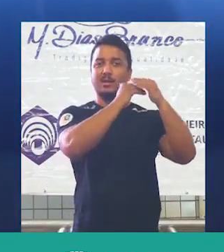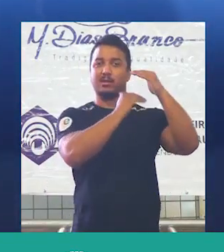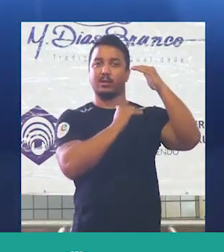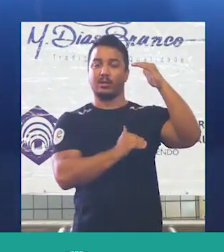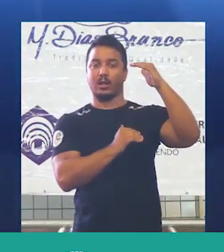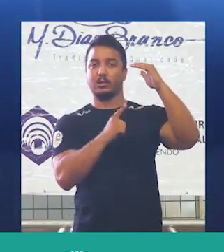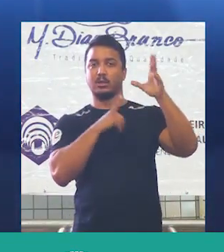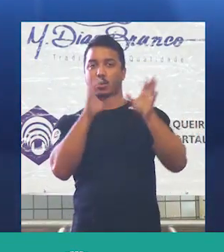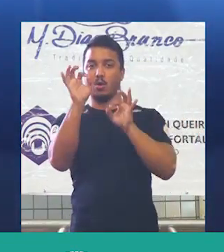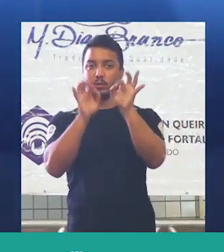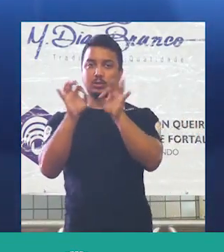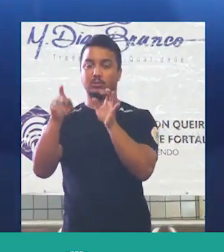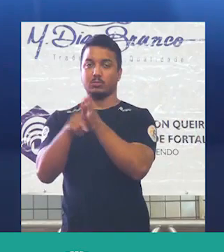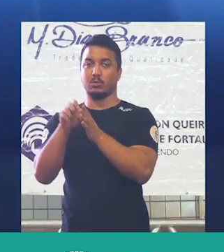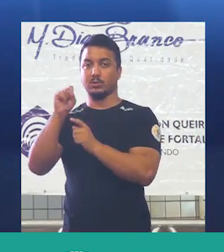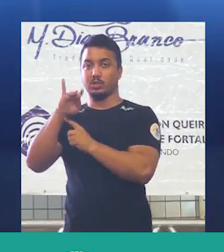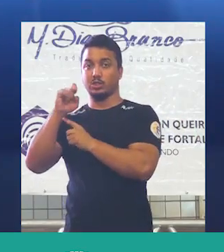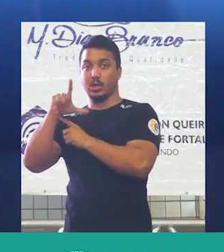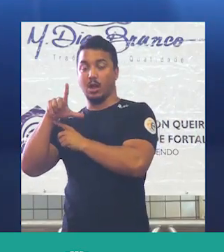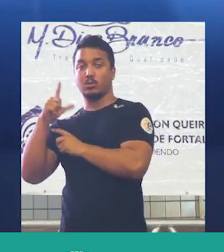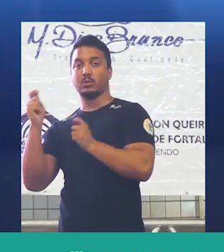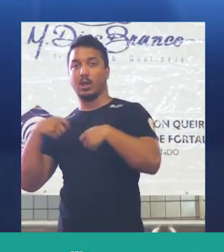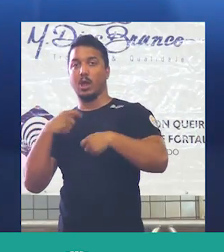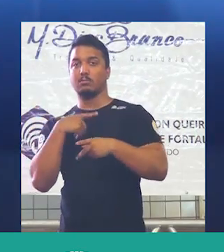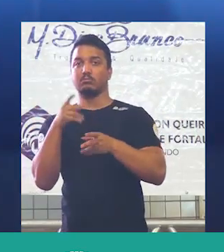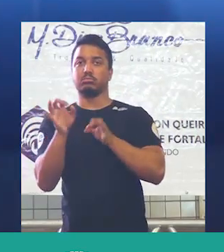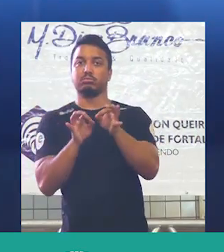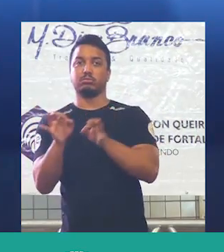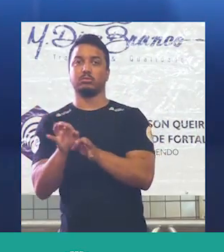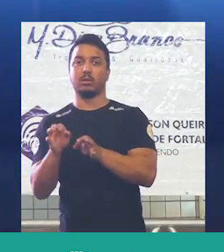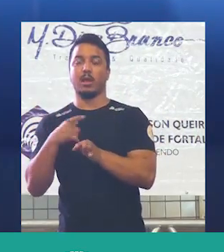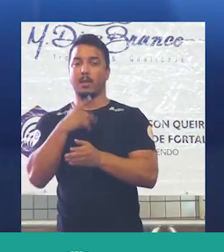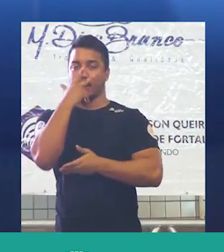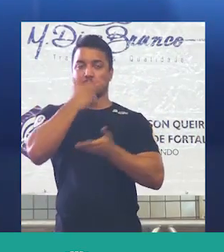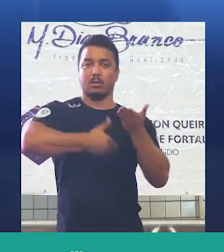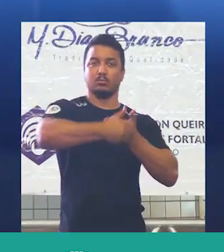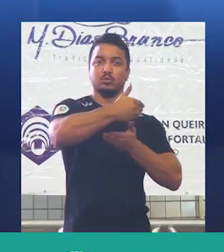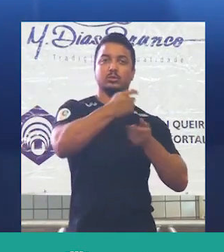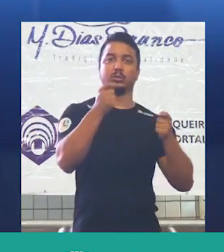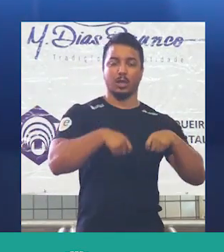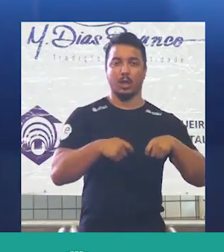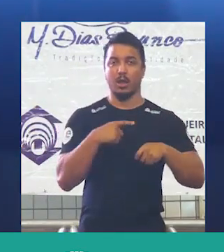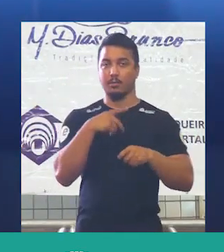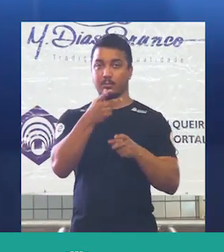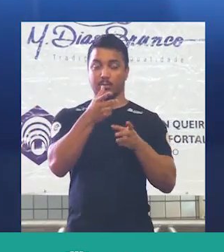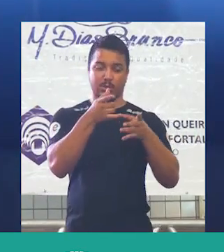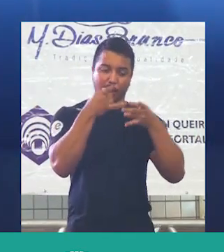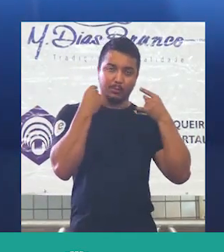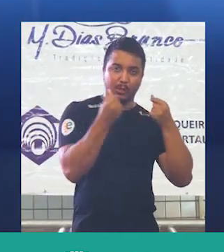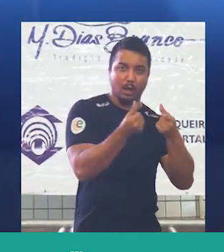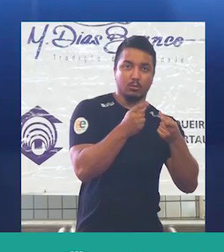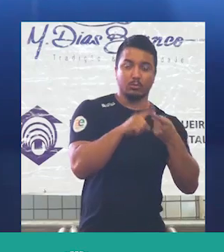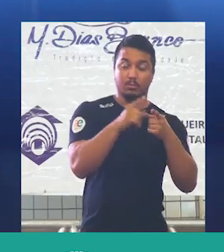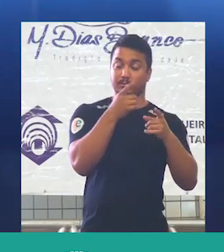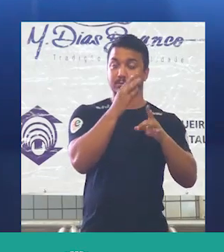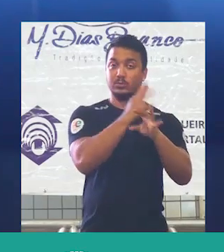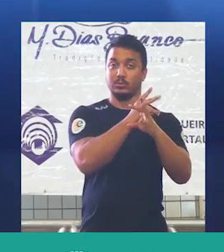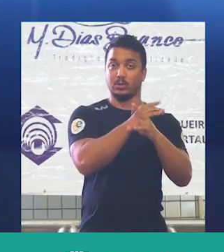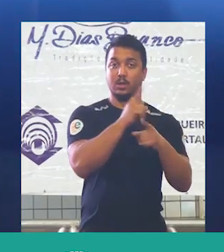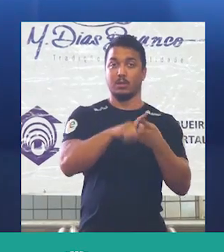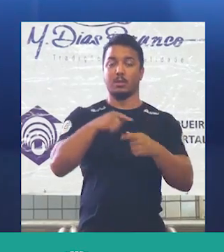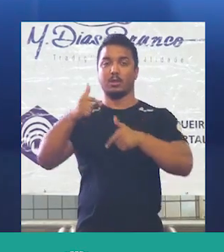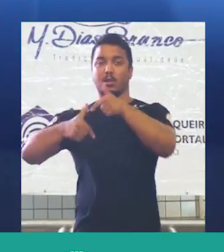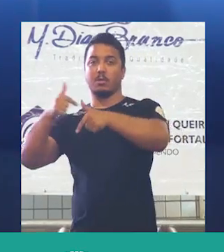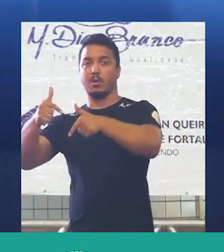a nossa organização sindical tem sido um instrumento de harmonia e de cooperação entre capital e trabalho. Não